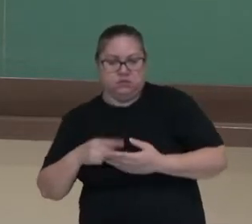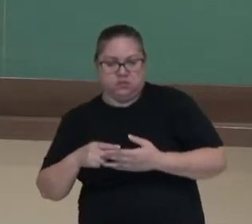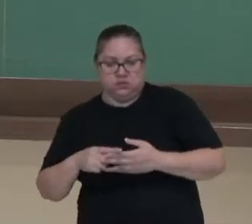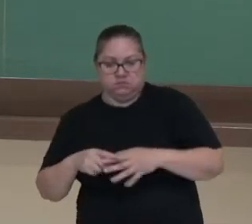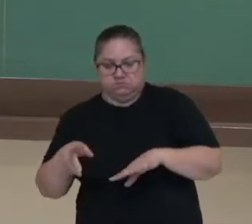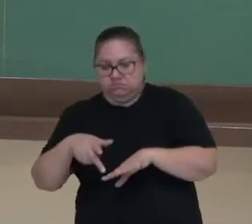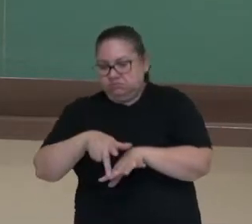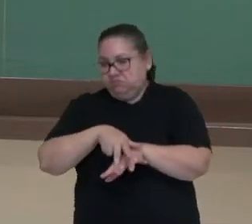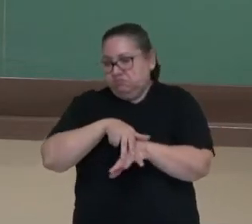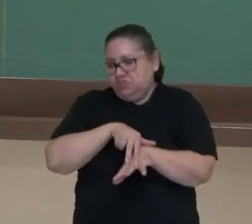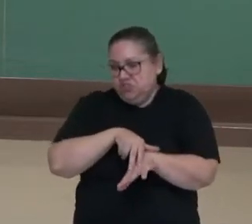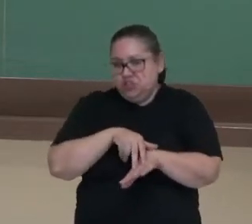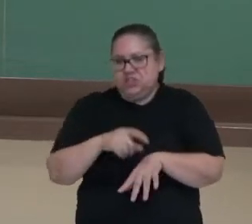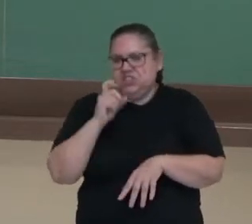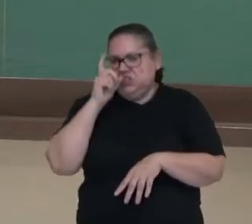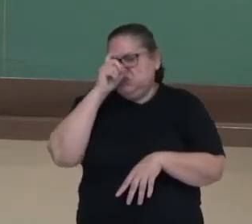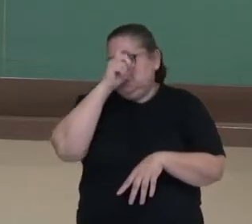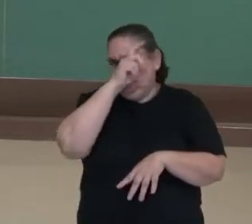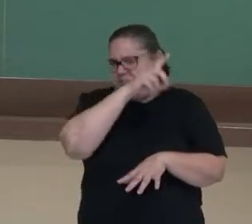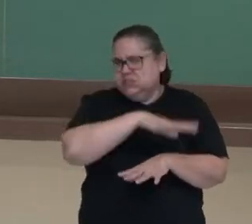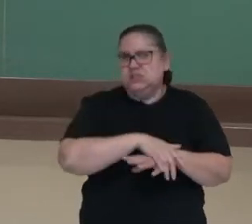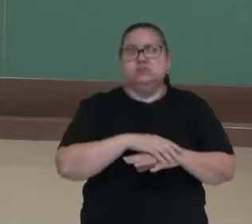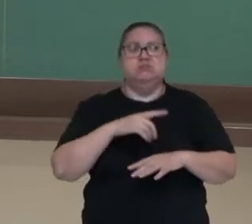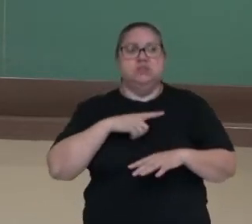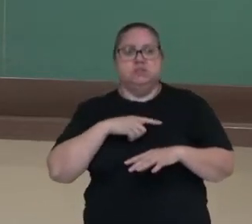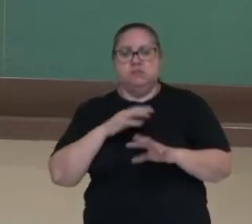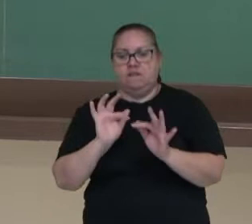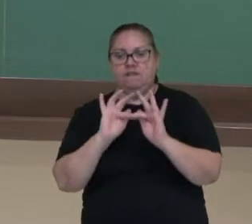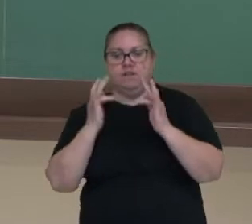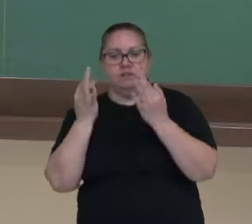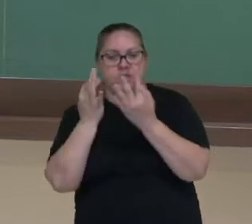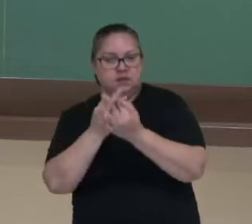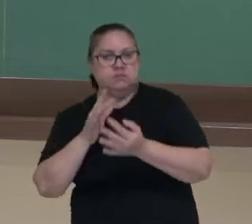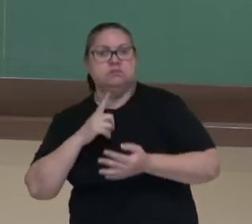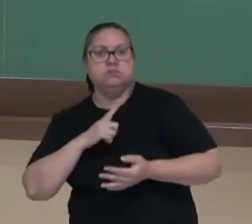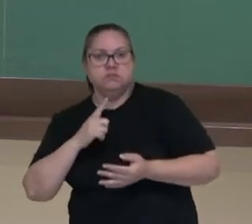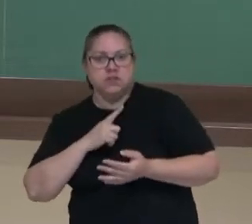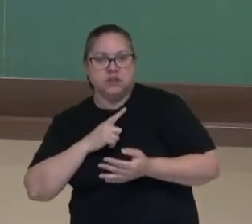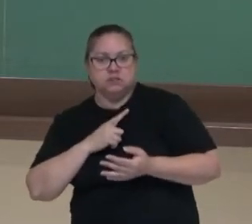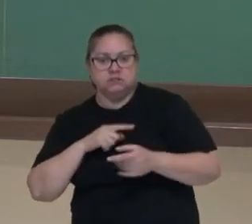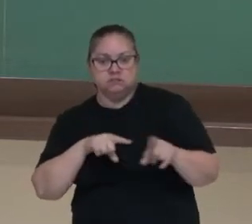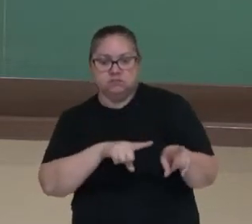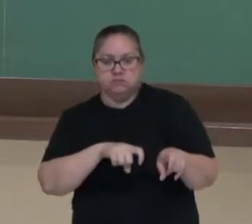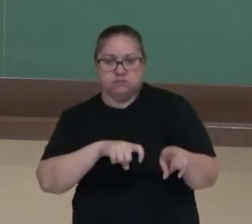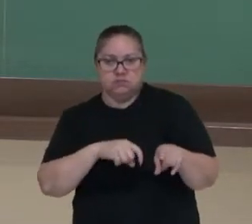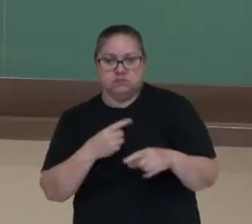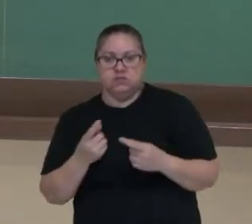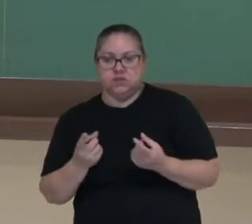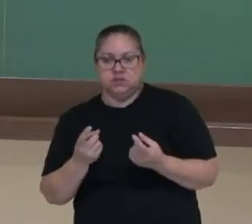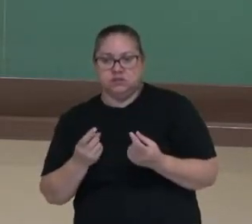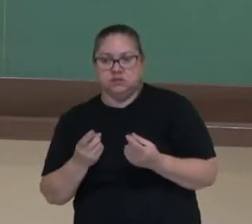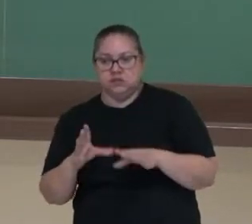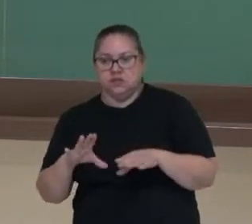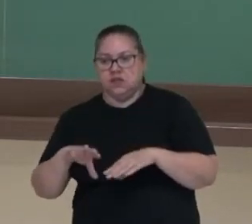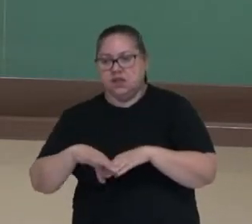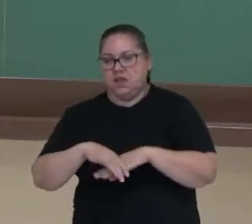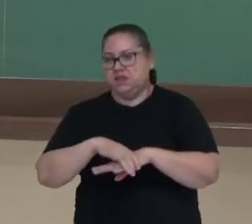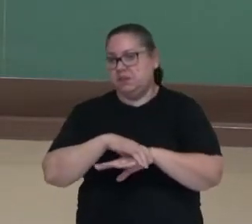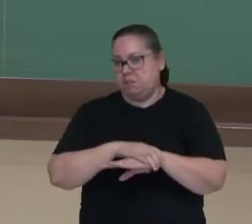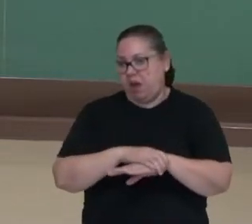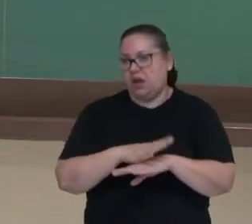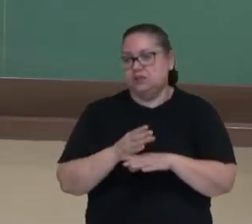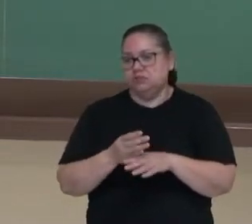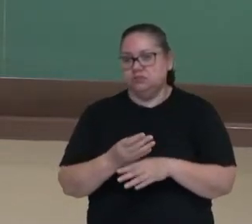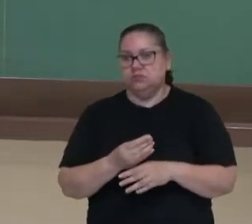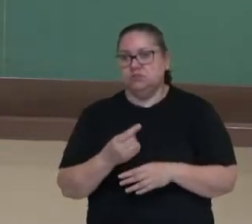chinelo. Era difícil, raríssimo uma família ter condições na área rural, né, 1940, 1950,